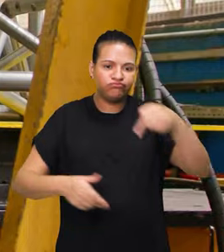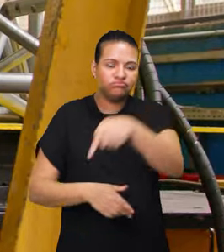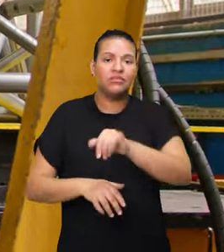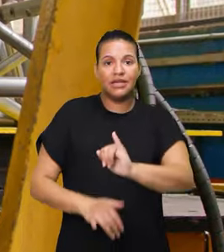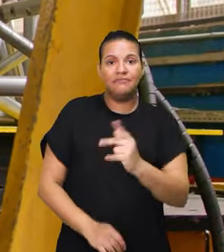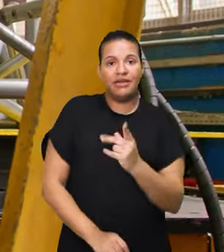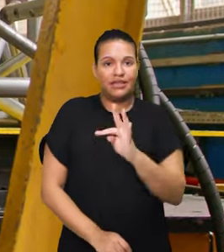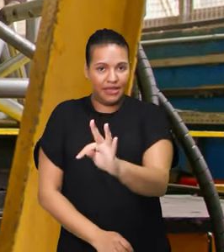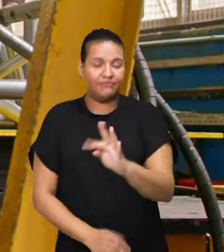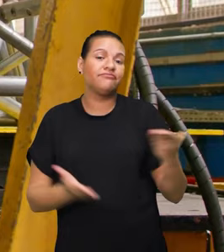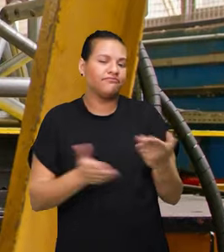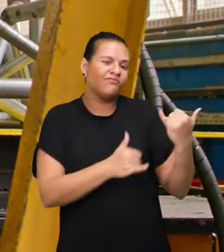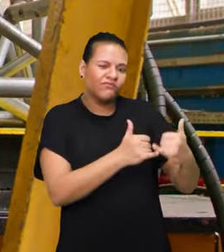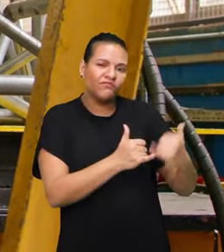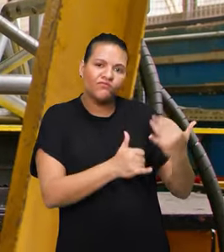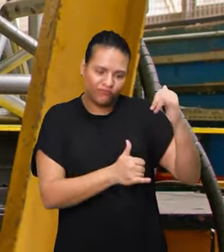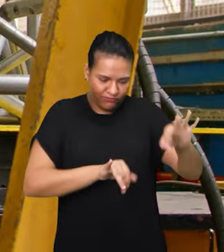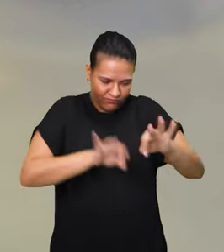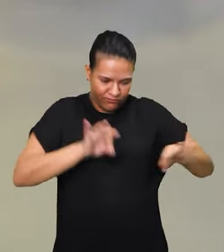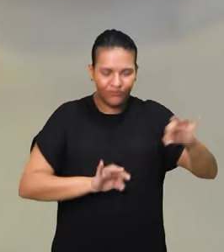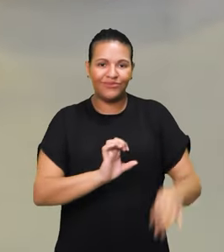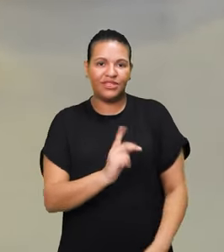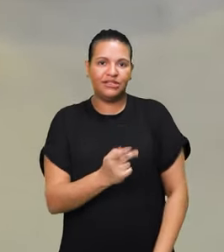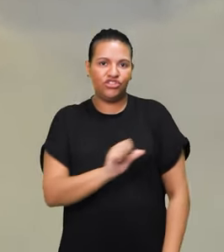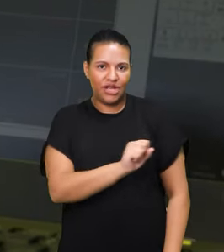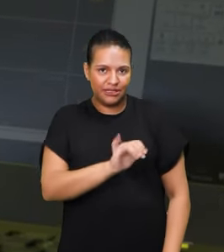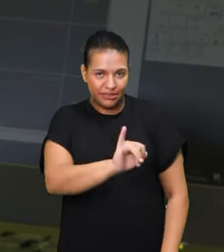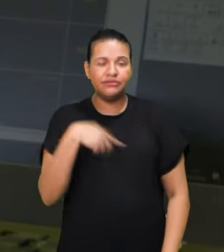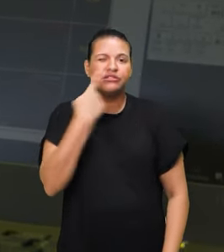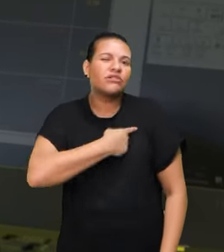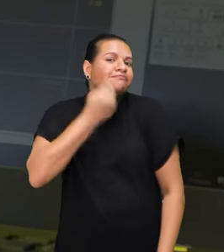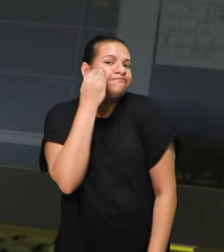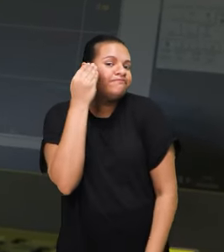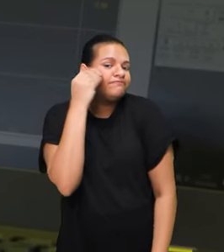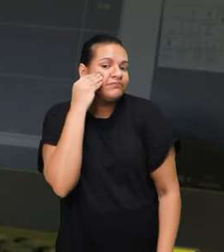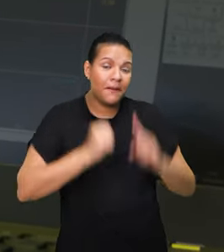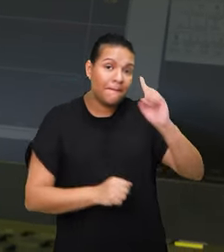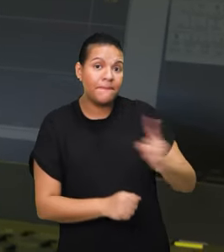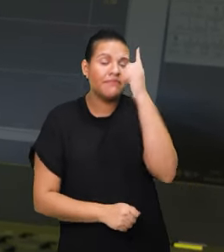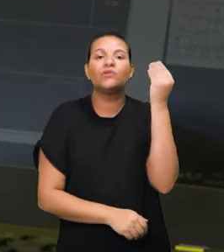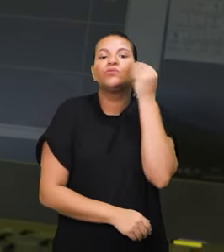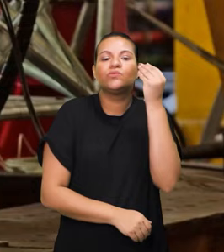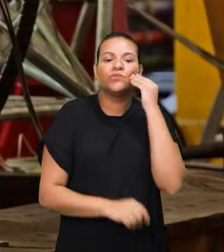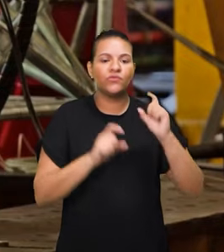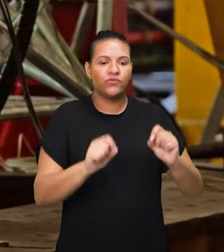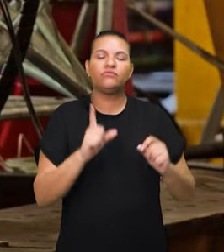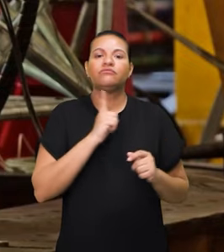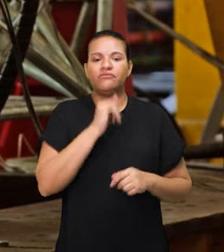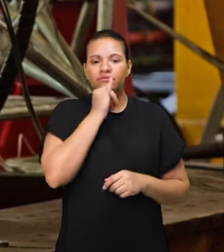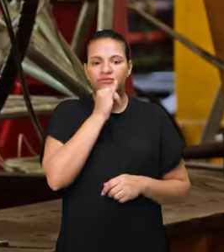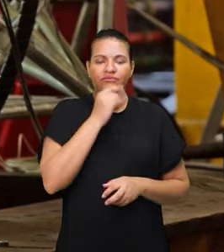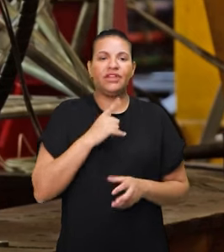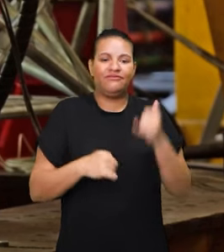do chassis Esse é o chassi protótipo e aqui a gente tá fazendo dois tipos de ensaio o primeiro ensaio é um ensaio de torção então a